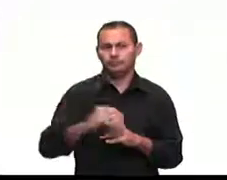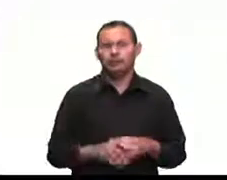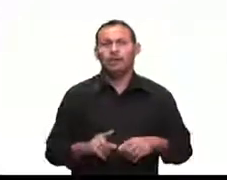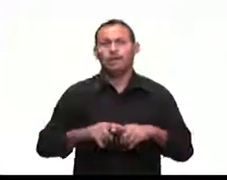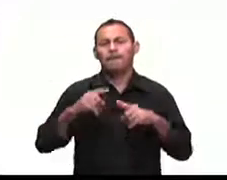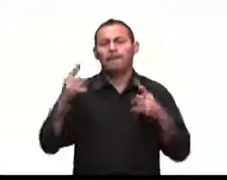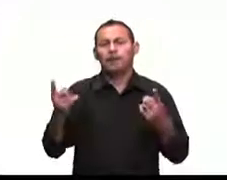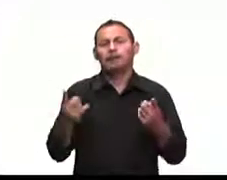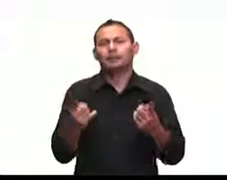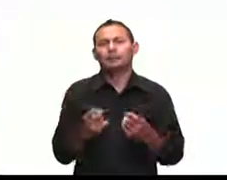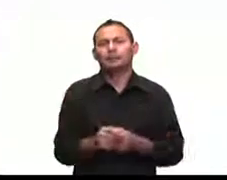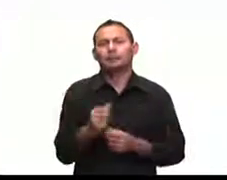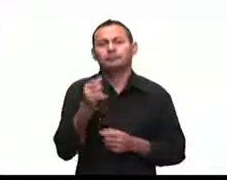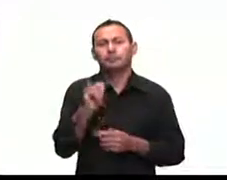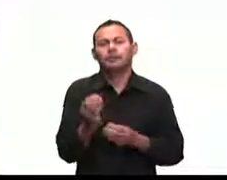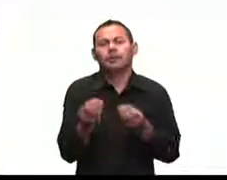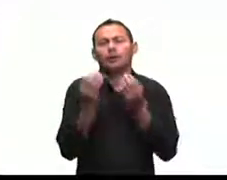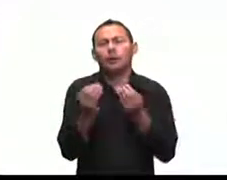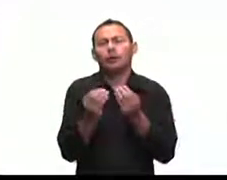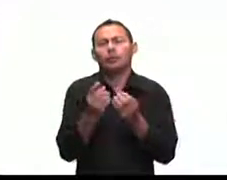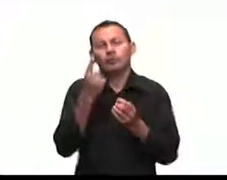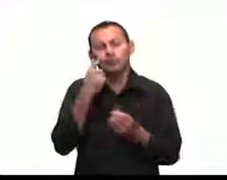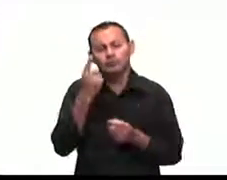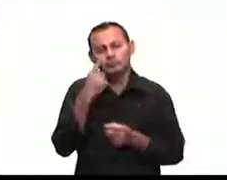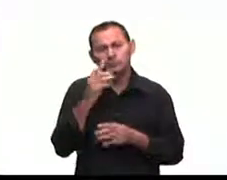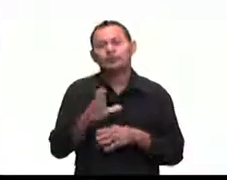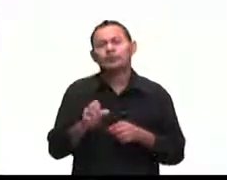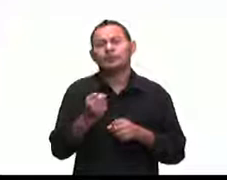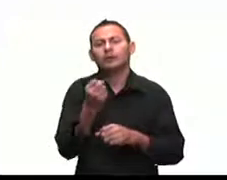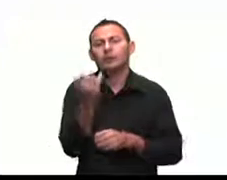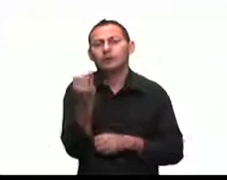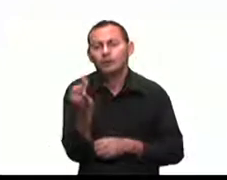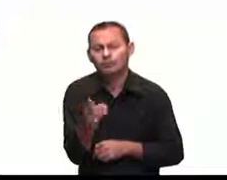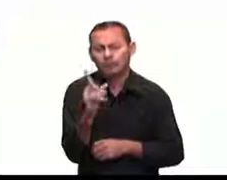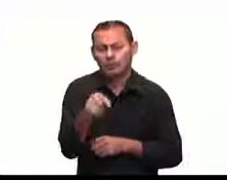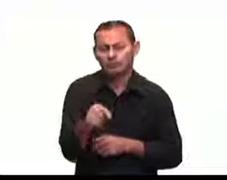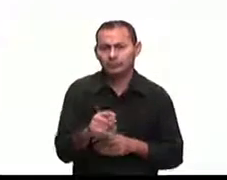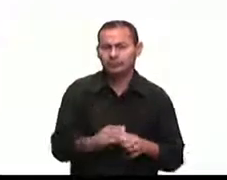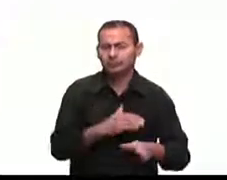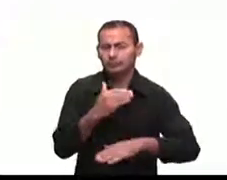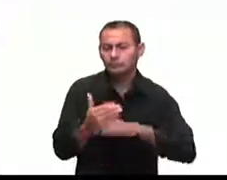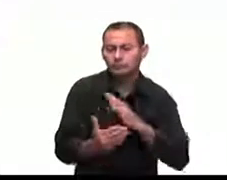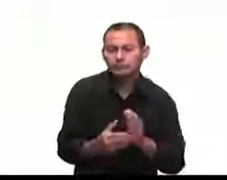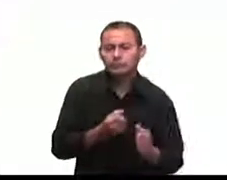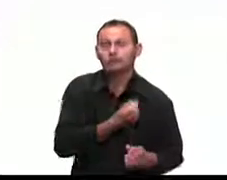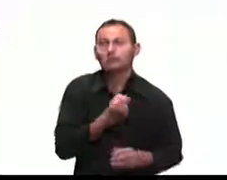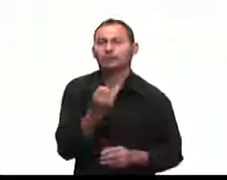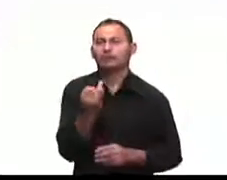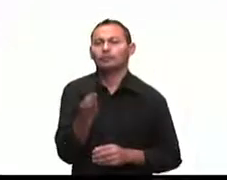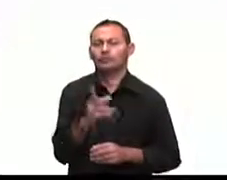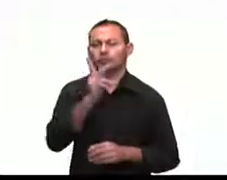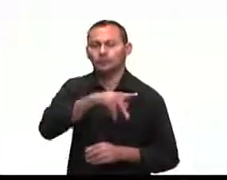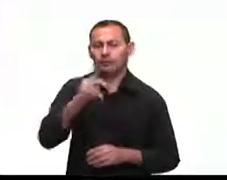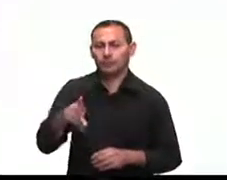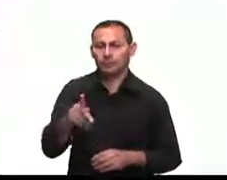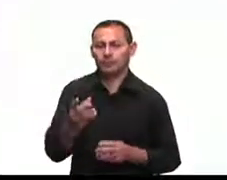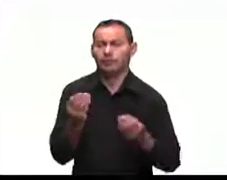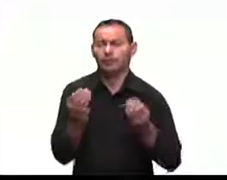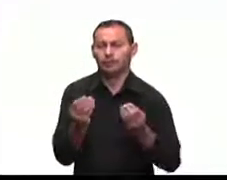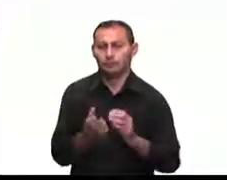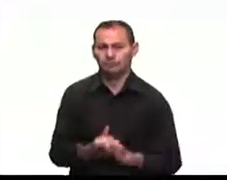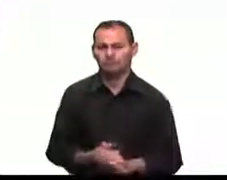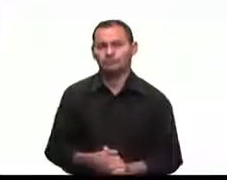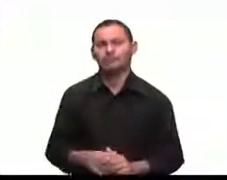mas daí, né, como que eu verifico quantos são, né, todo esse número, né, de professores, tá?